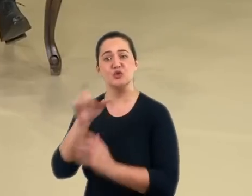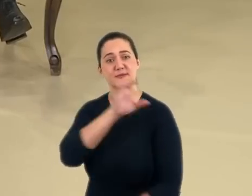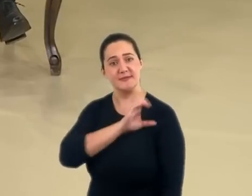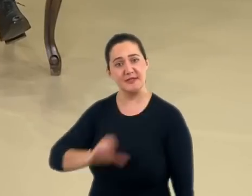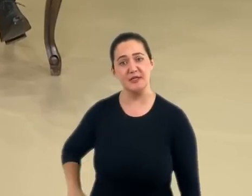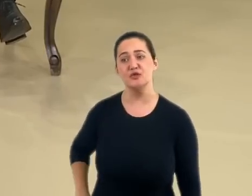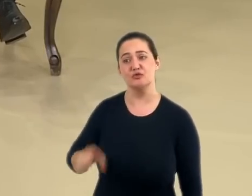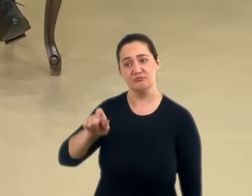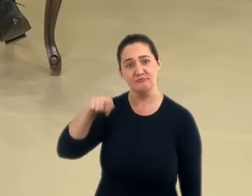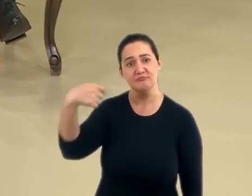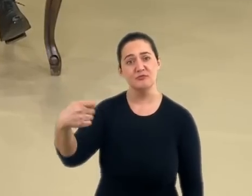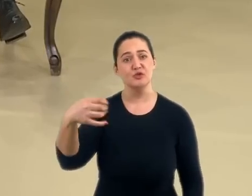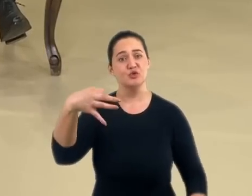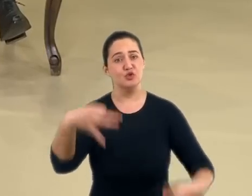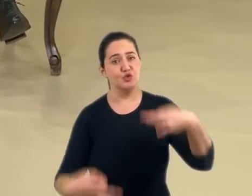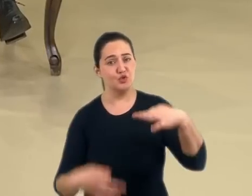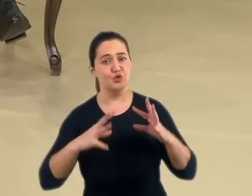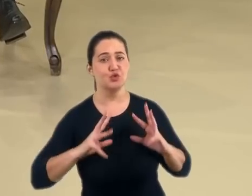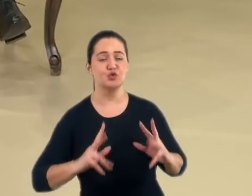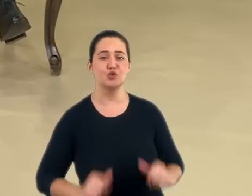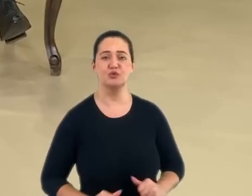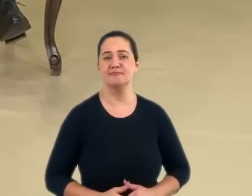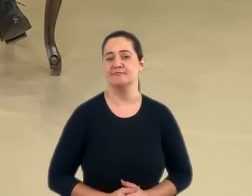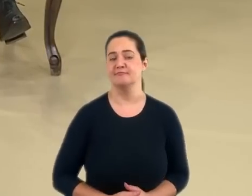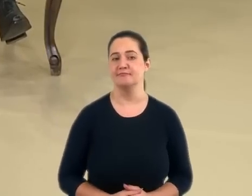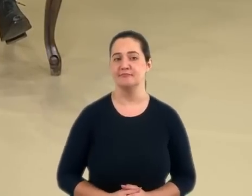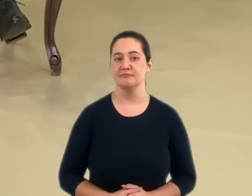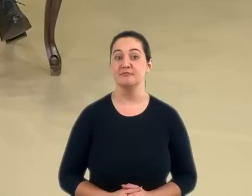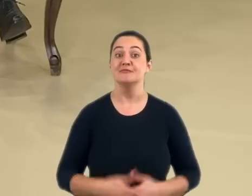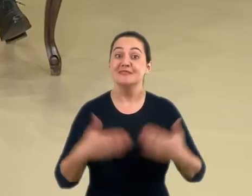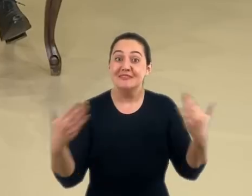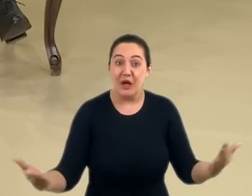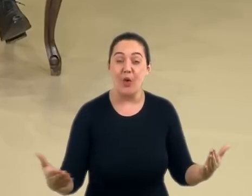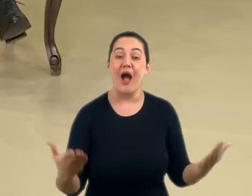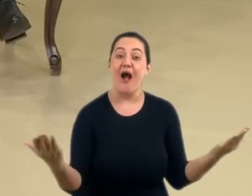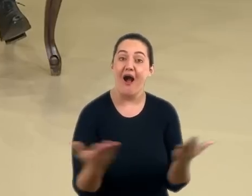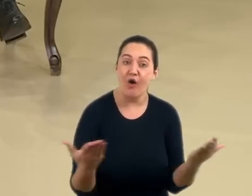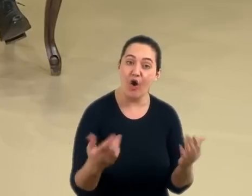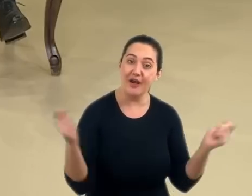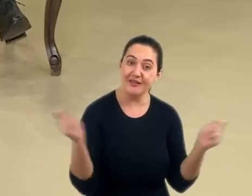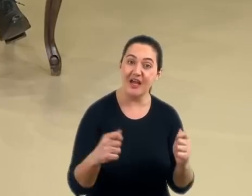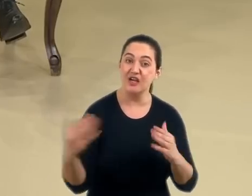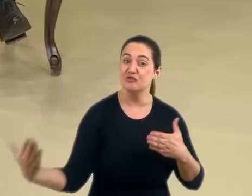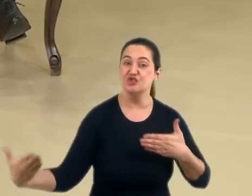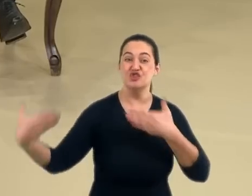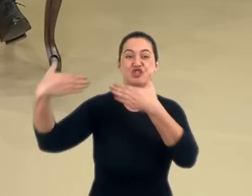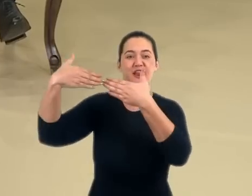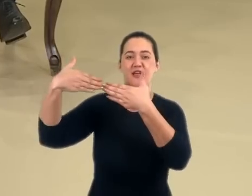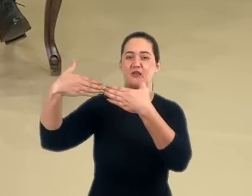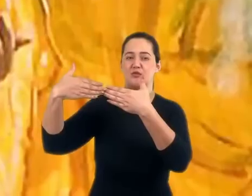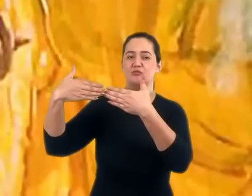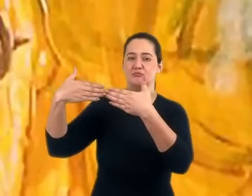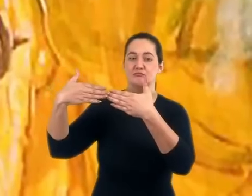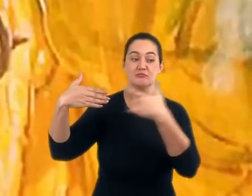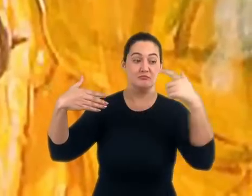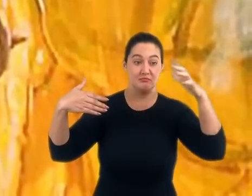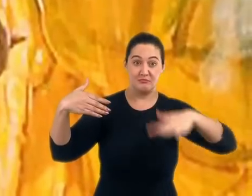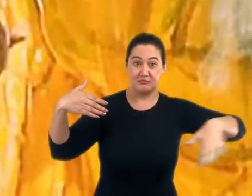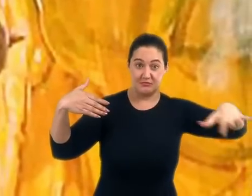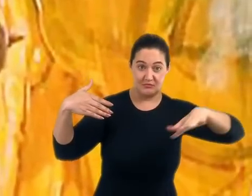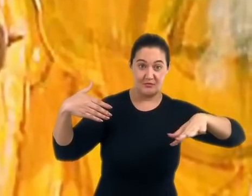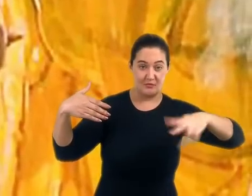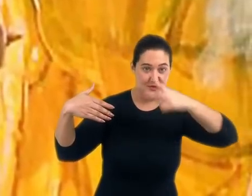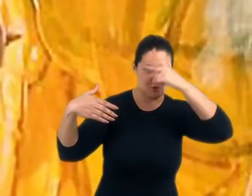morte e ressurreição de Jesus abriram o caminho para a comunicação direta entre seres humanos e Deus. Enquanto